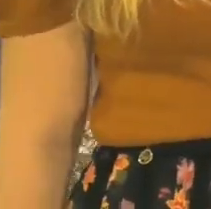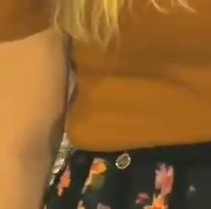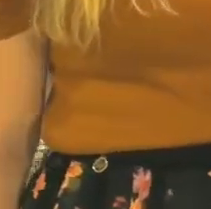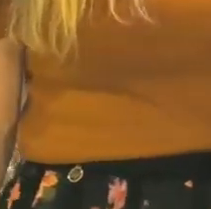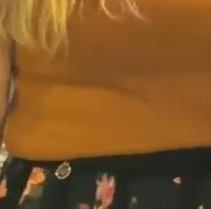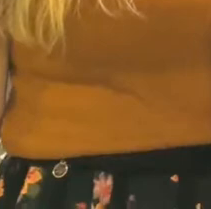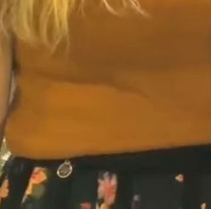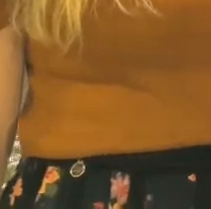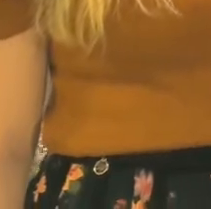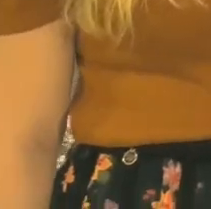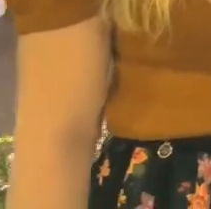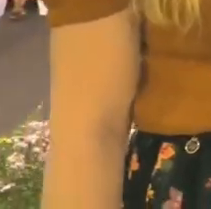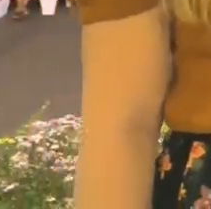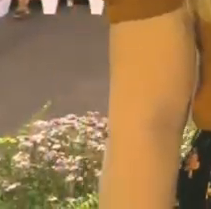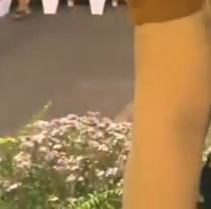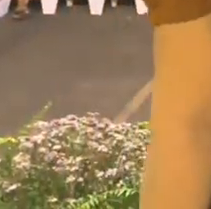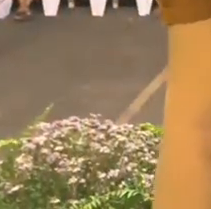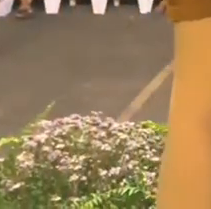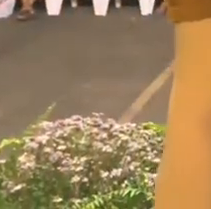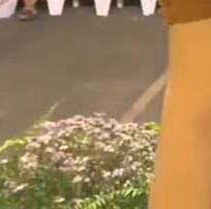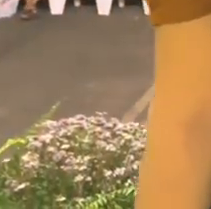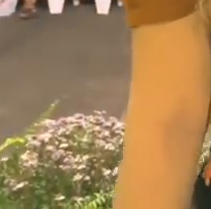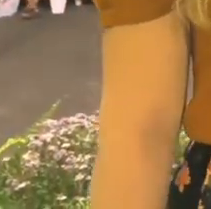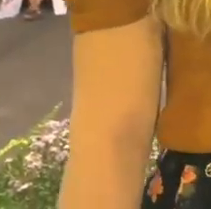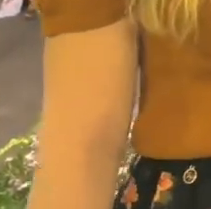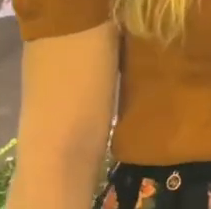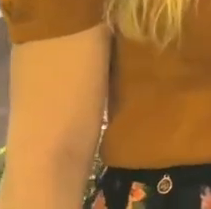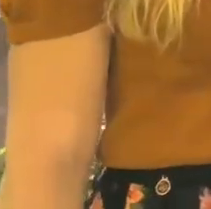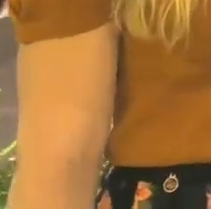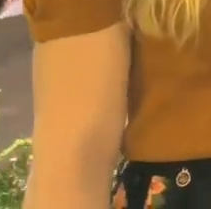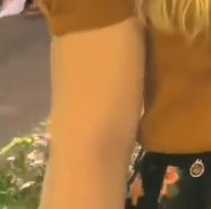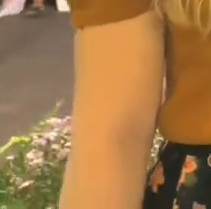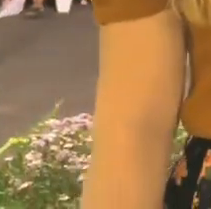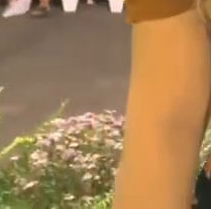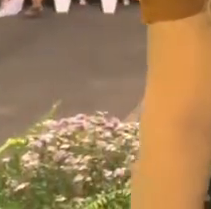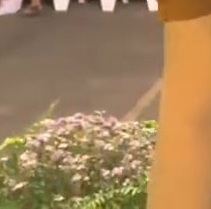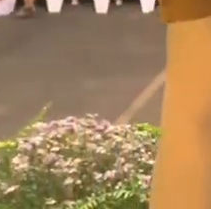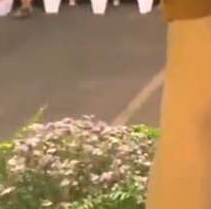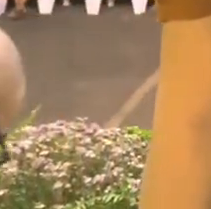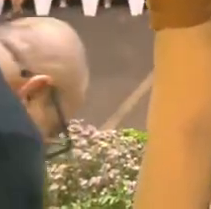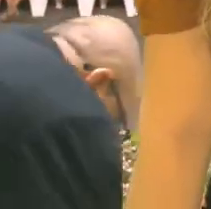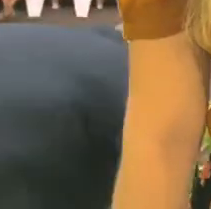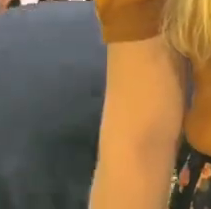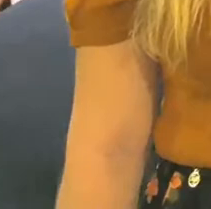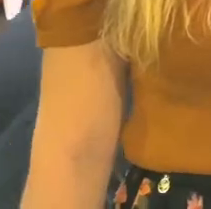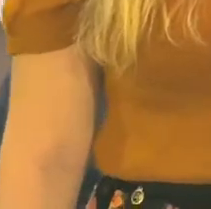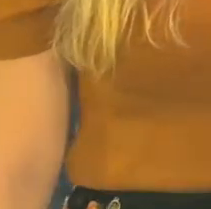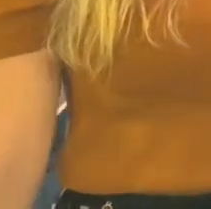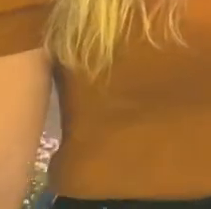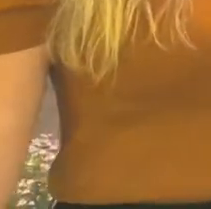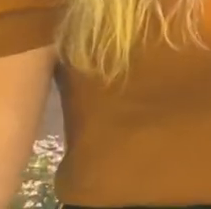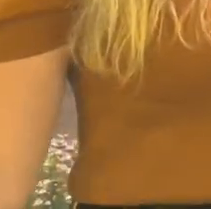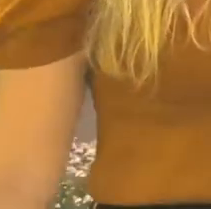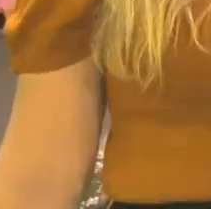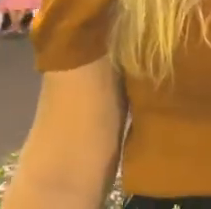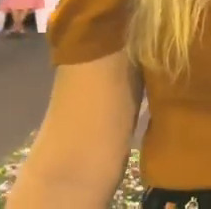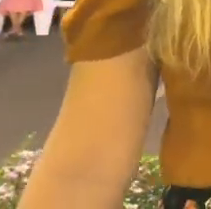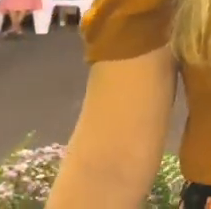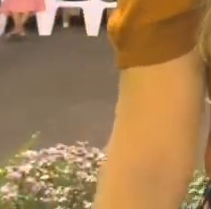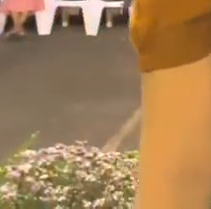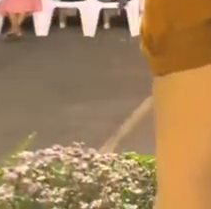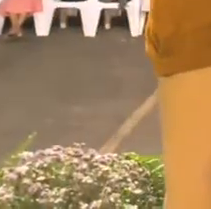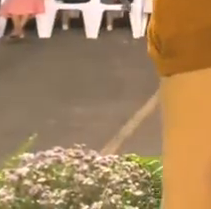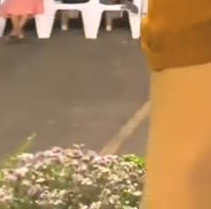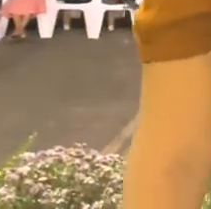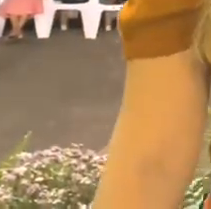transmissões dos nossos vídeos ao vivo vai sair os cortes daqui alguns dias tá de todos os cantores de todos os pregadores para você rever essas mensagens para você ajudar